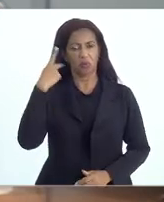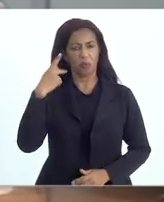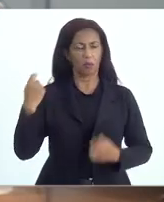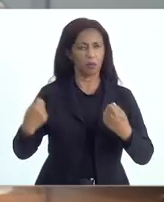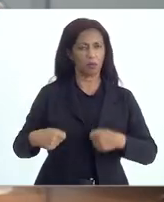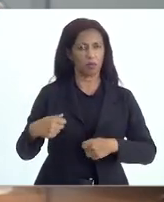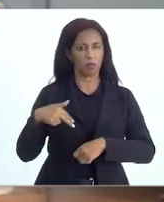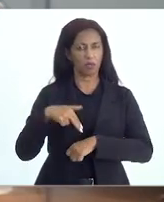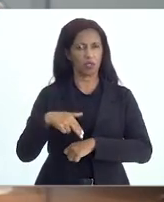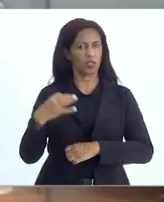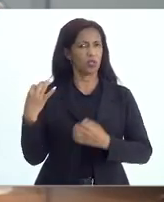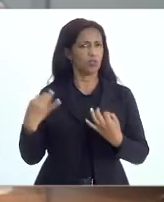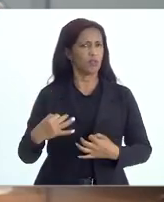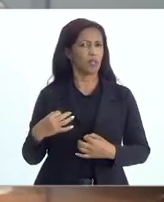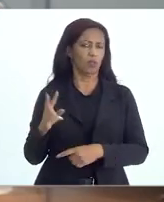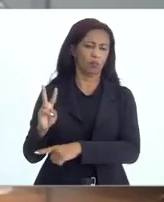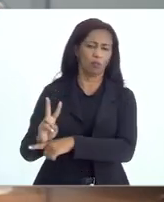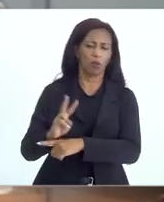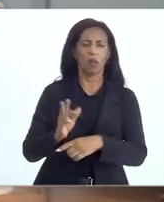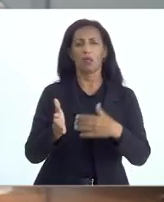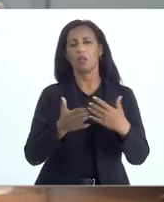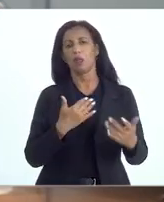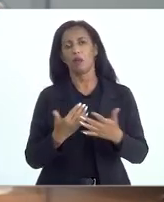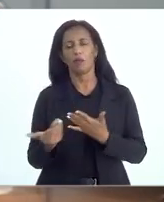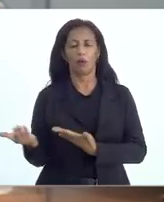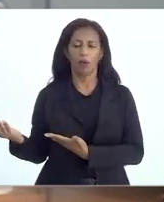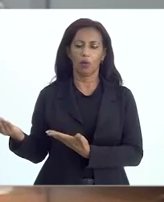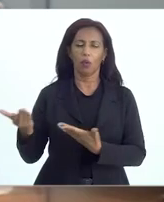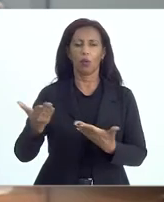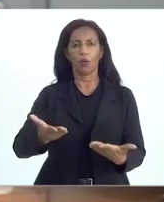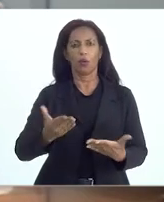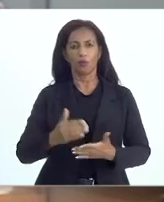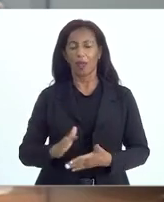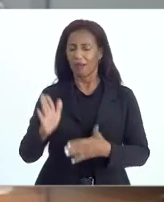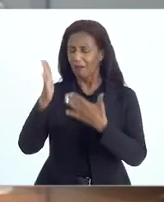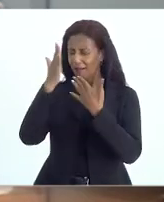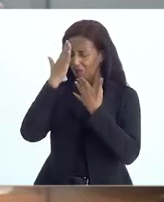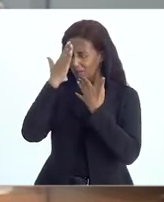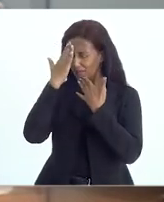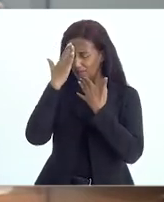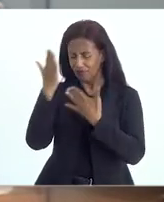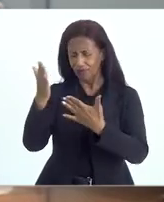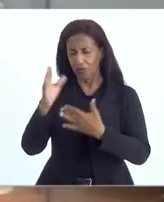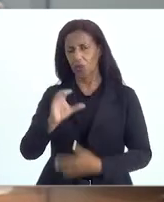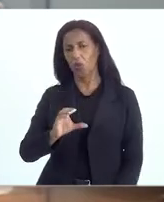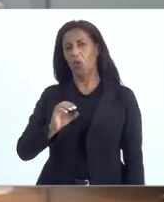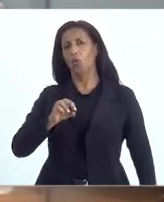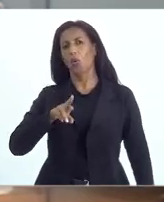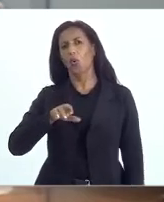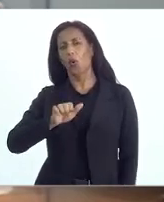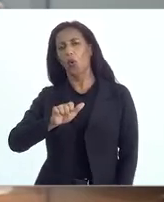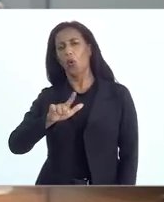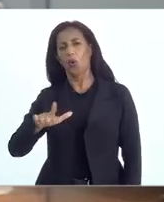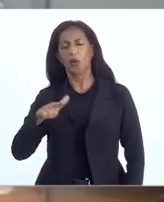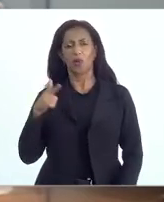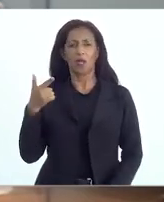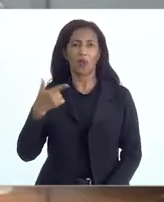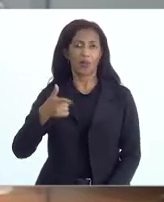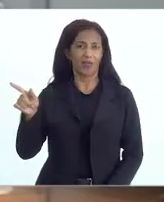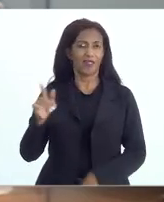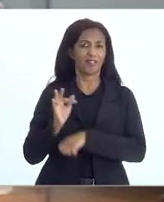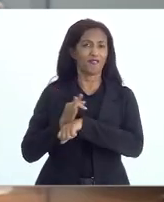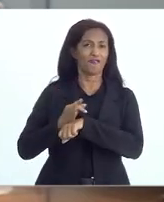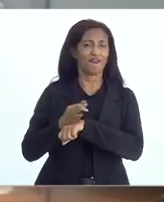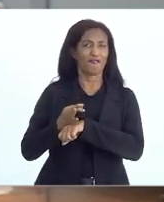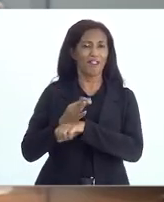tem que fazer de verdade seja na defesa de quem for Então queria passar a palavra agradecendo colônia Leandro Estava formalmente de